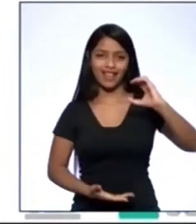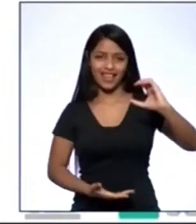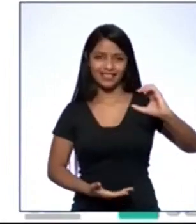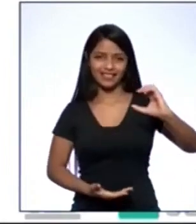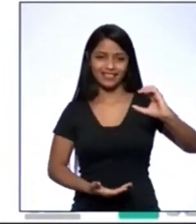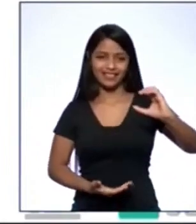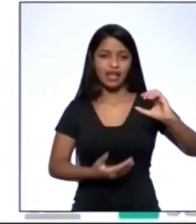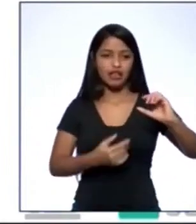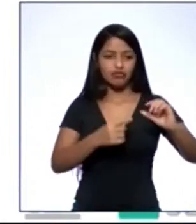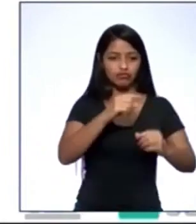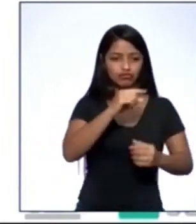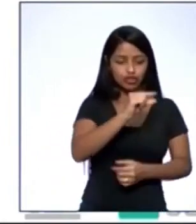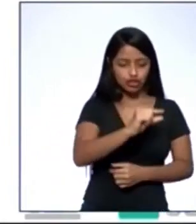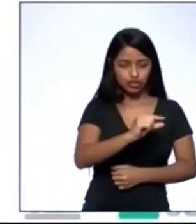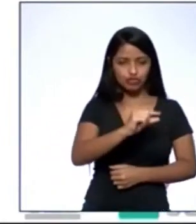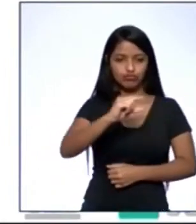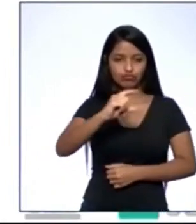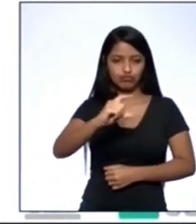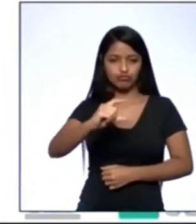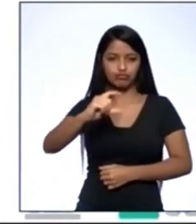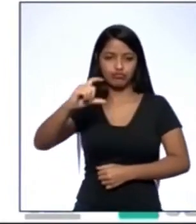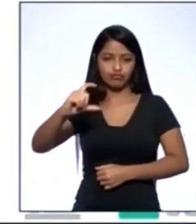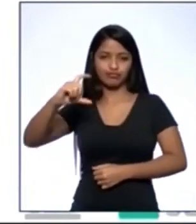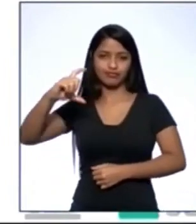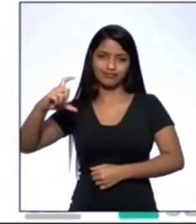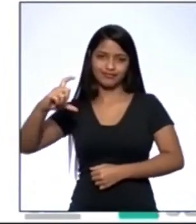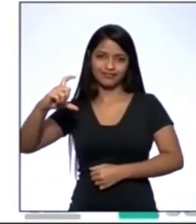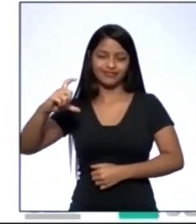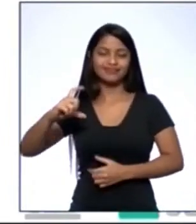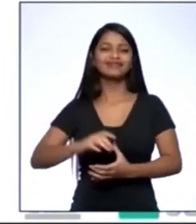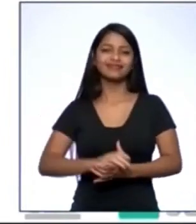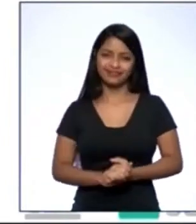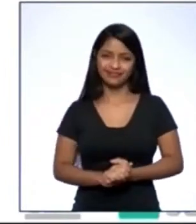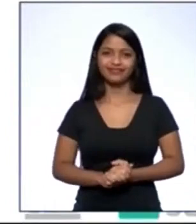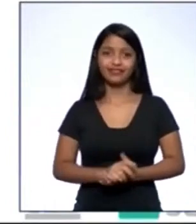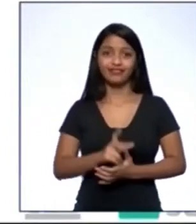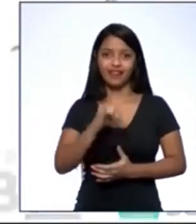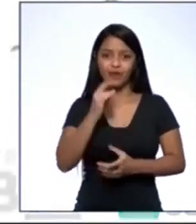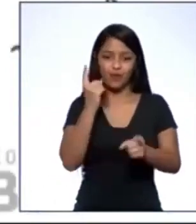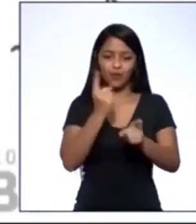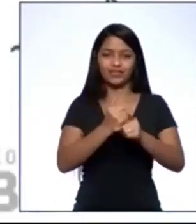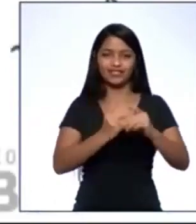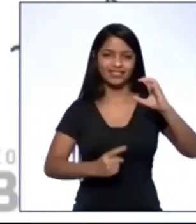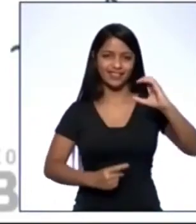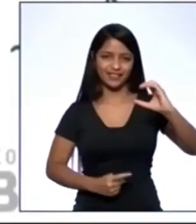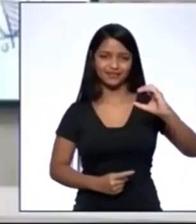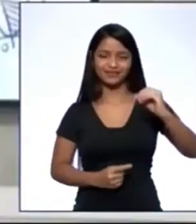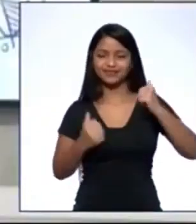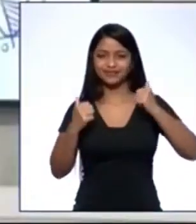ordem crescente. Olha lá, coloca um lambari lá no meio. Você vai cair nisso aí. Tudo bem?